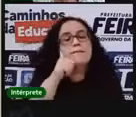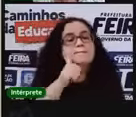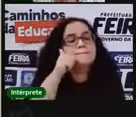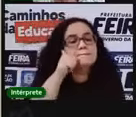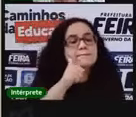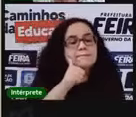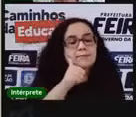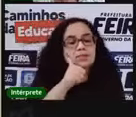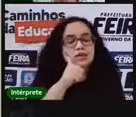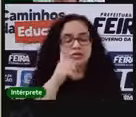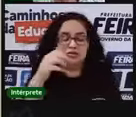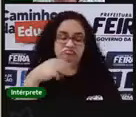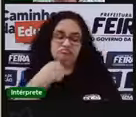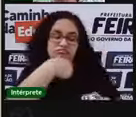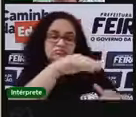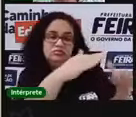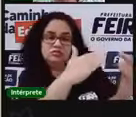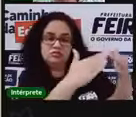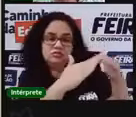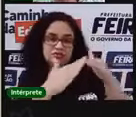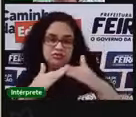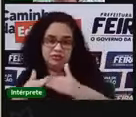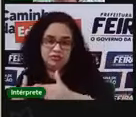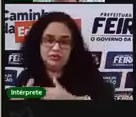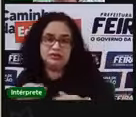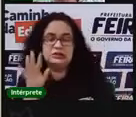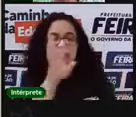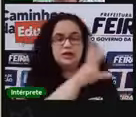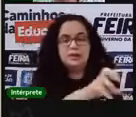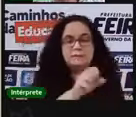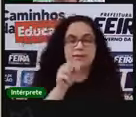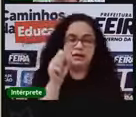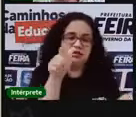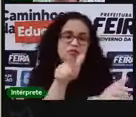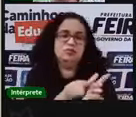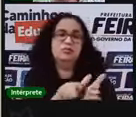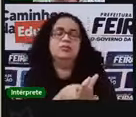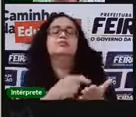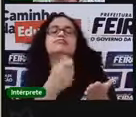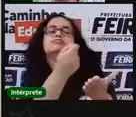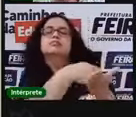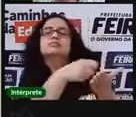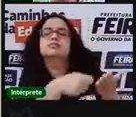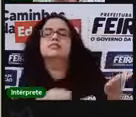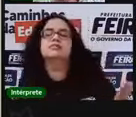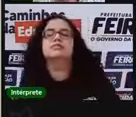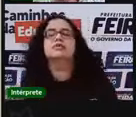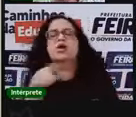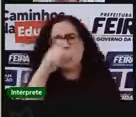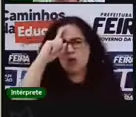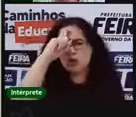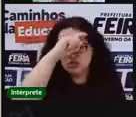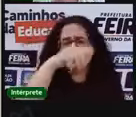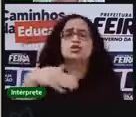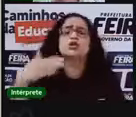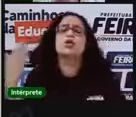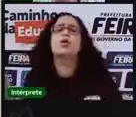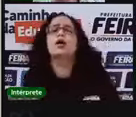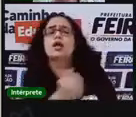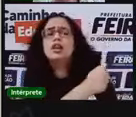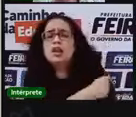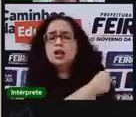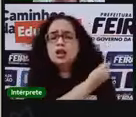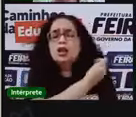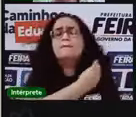da favela, que catava papel, virou uma grande escritora. Portanto, qual é a sua dificuldade, estudante da Rede